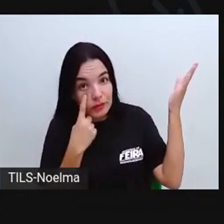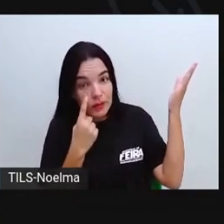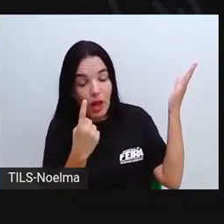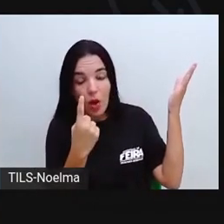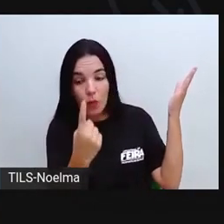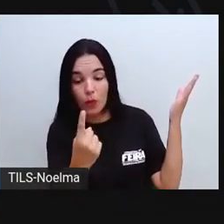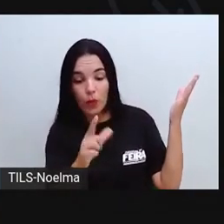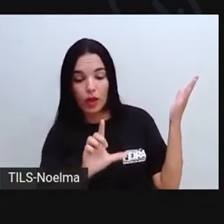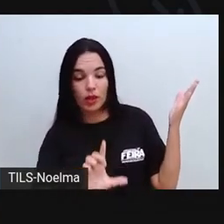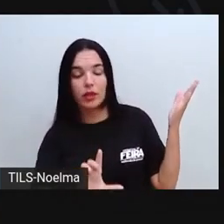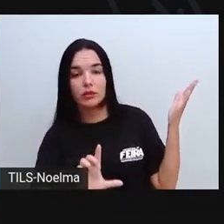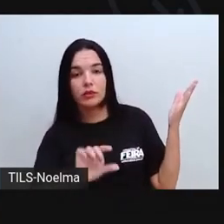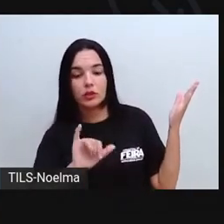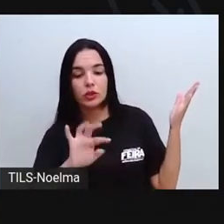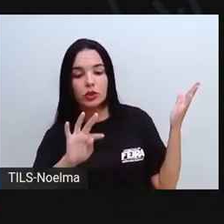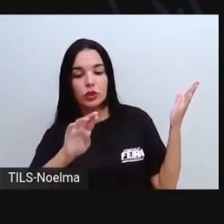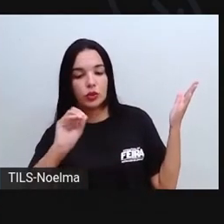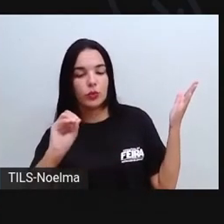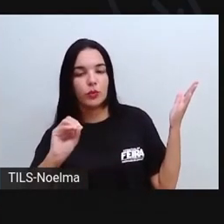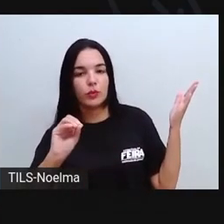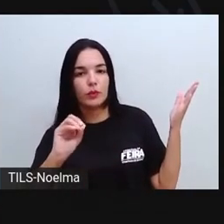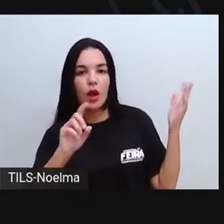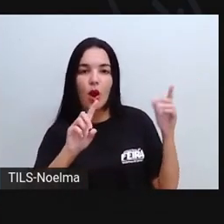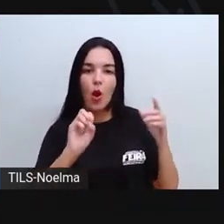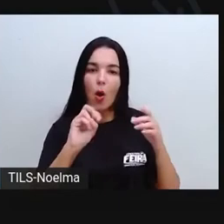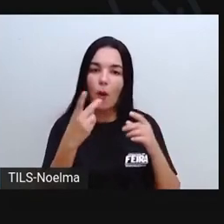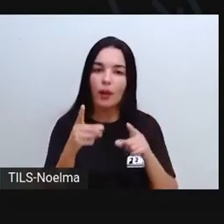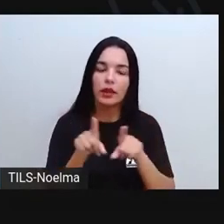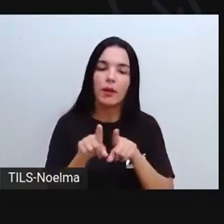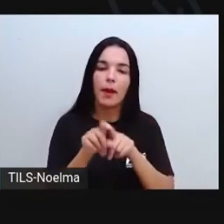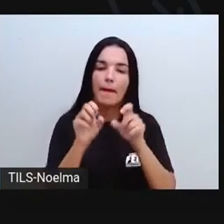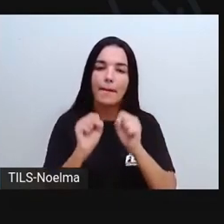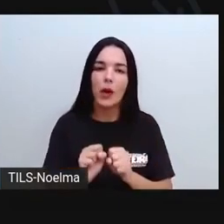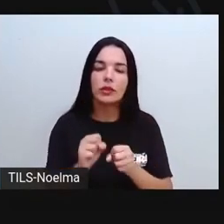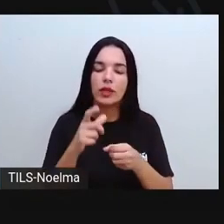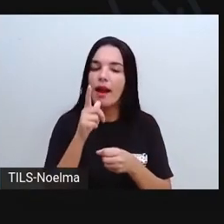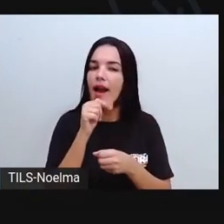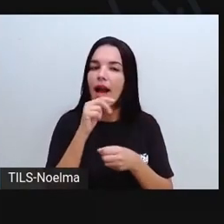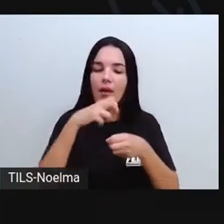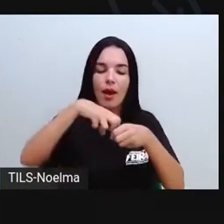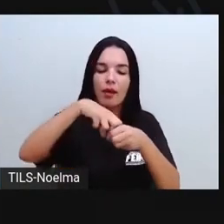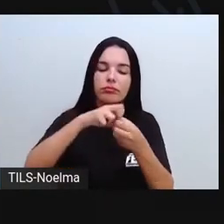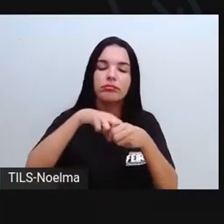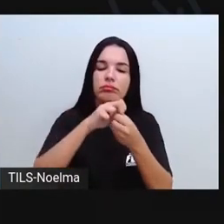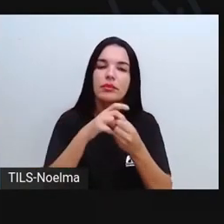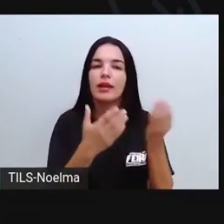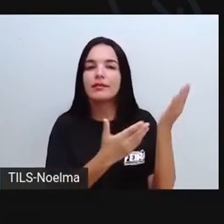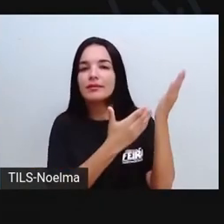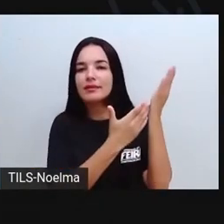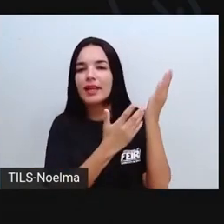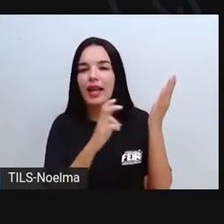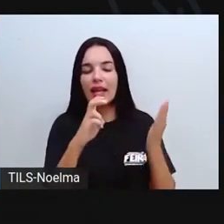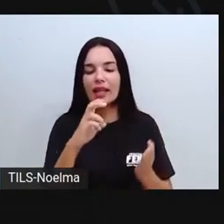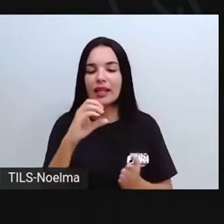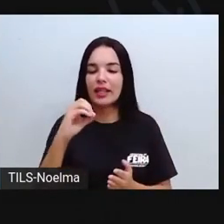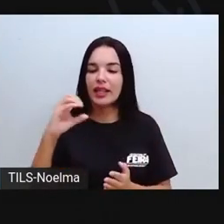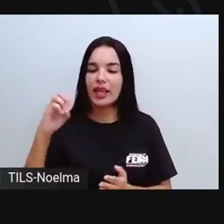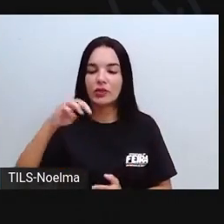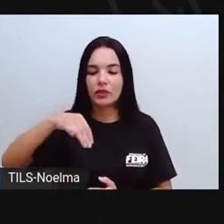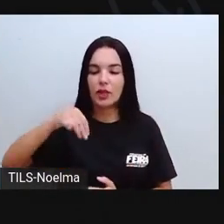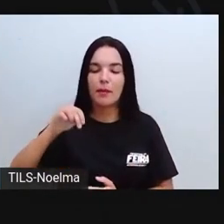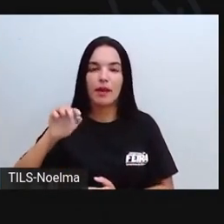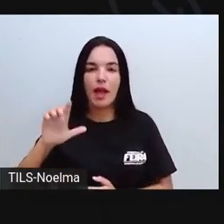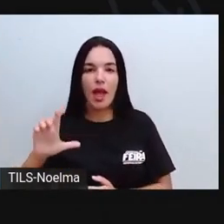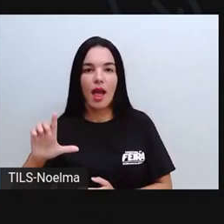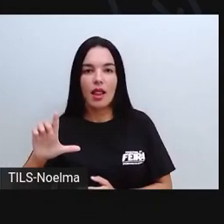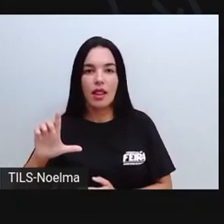exatamente na embalagem, né? 1 litro, ou vocês podem também pedir água, né? 500 ml de água. Nós temos também